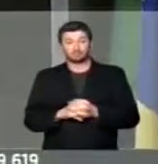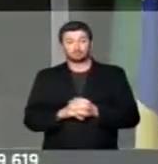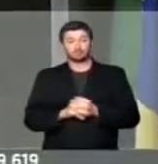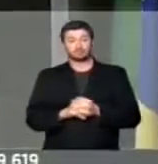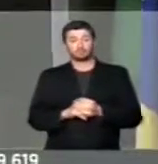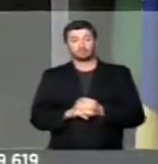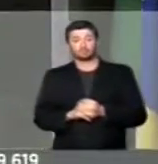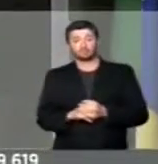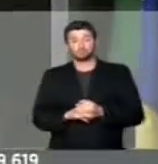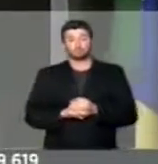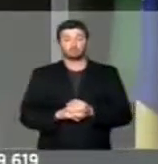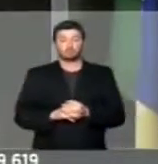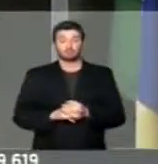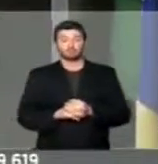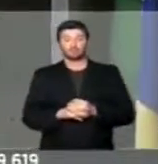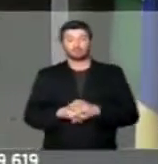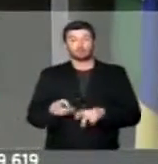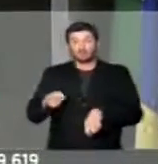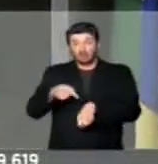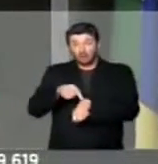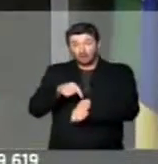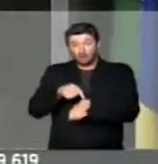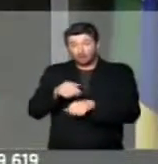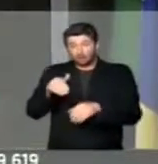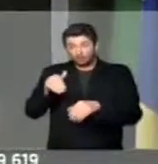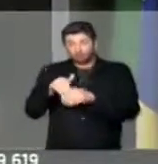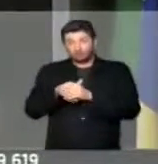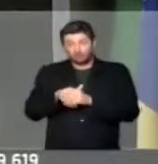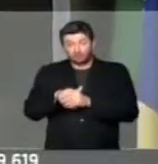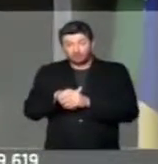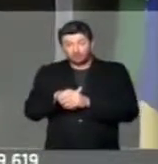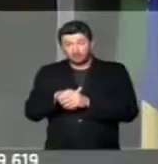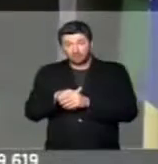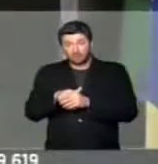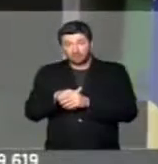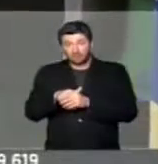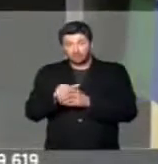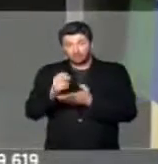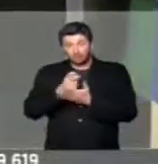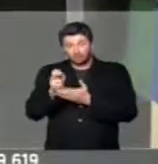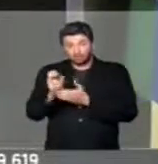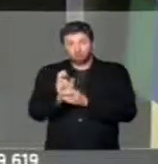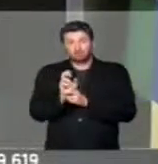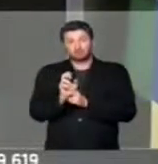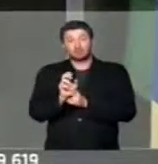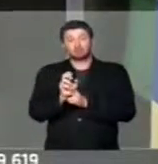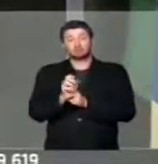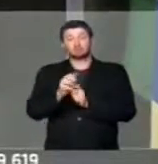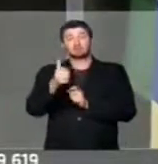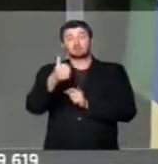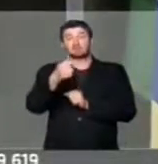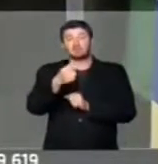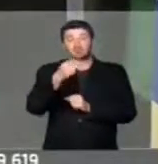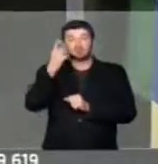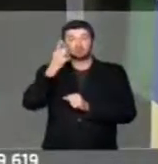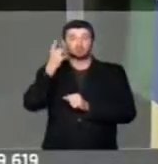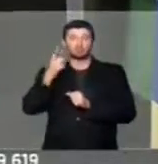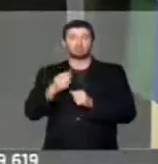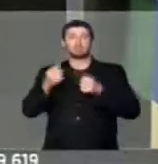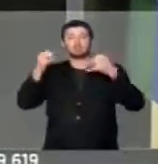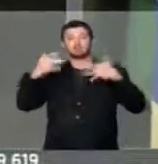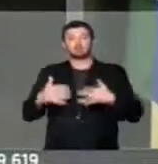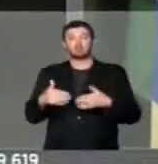impeachment na câmara na hora da votação daquela fatídica votação nós tivemos 17 que